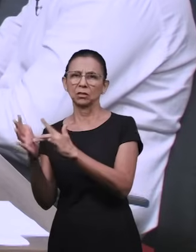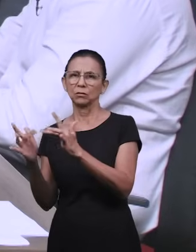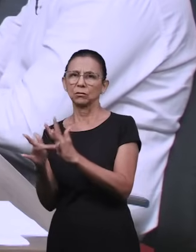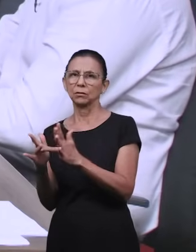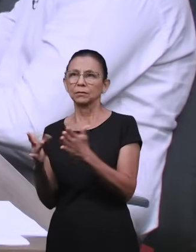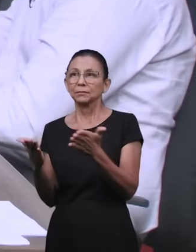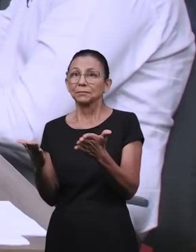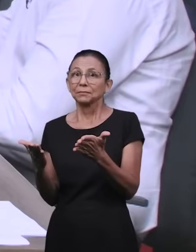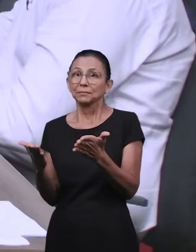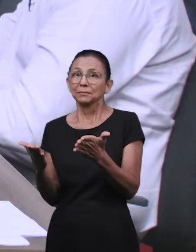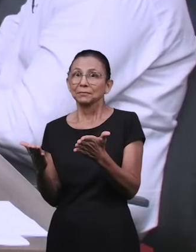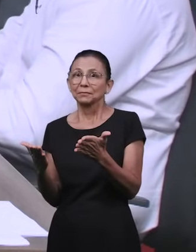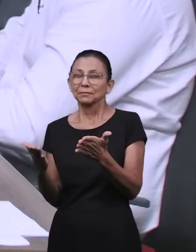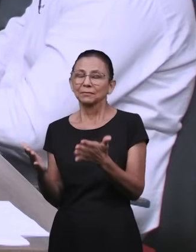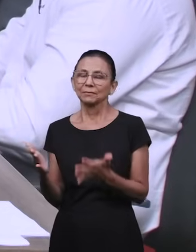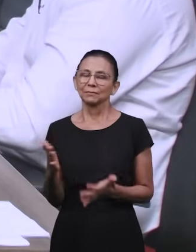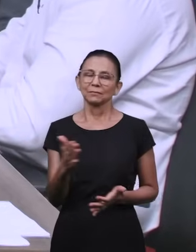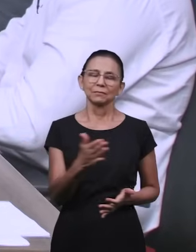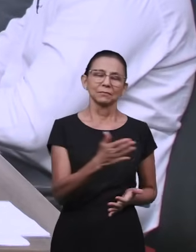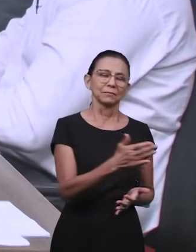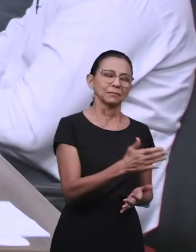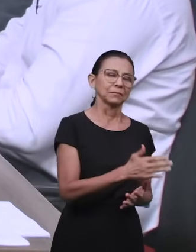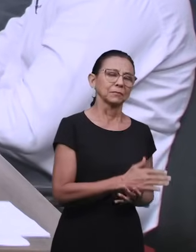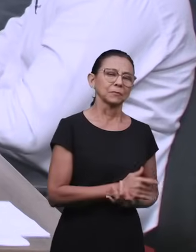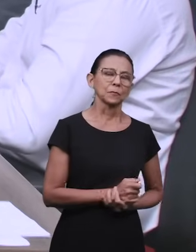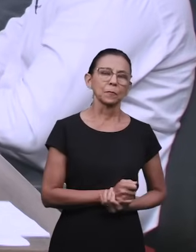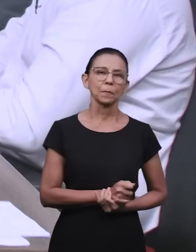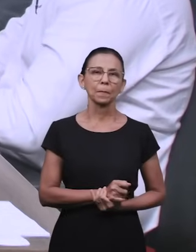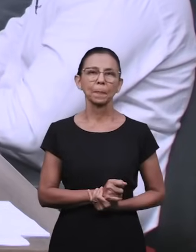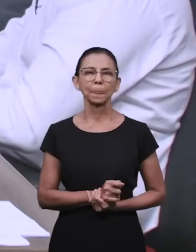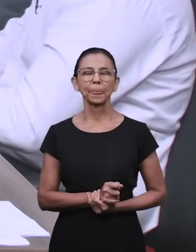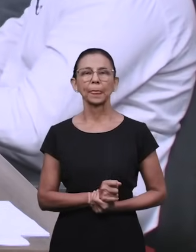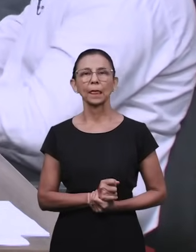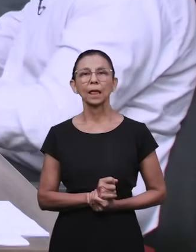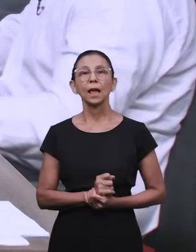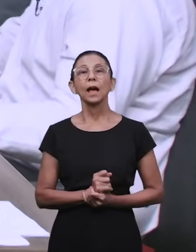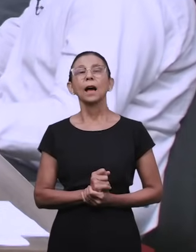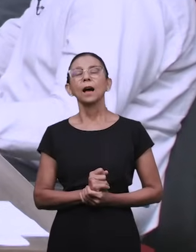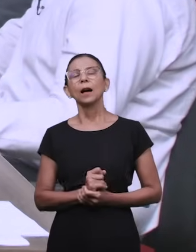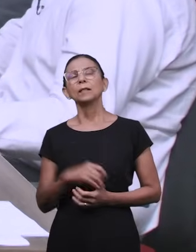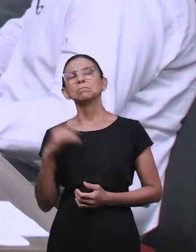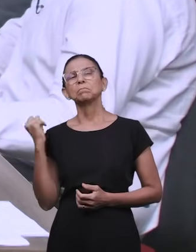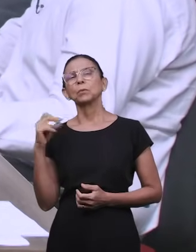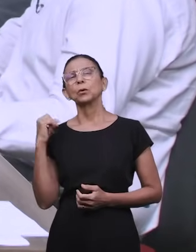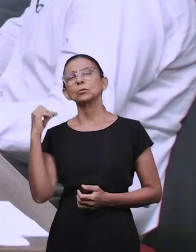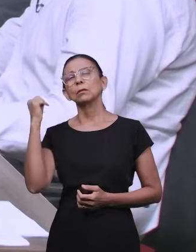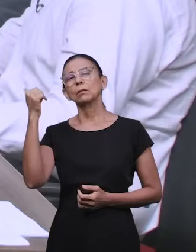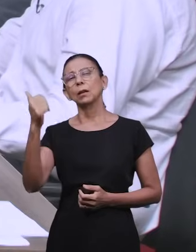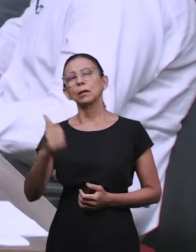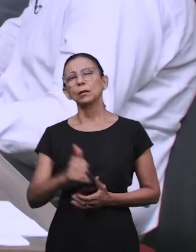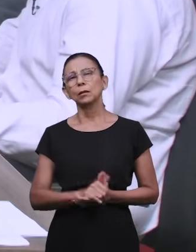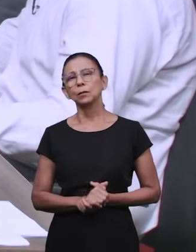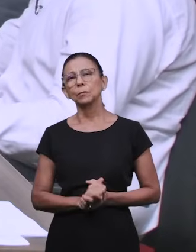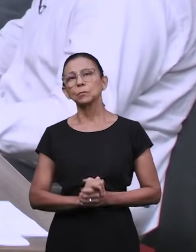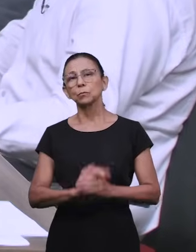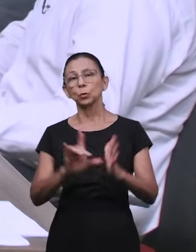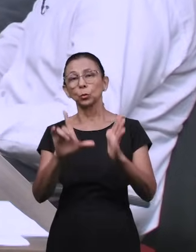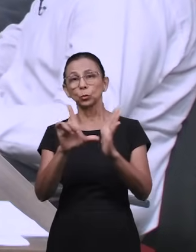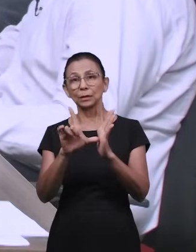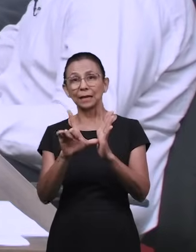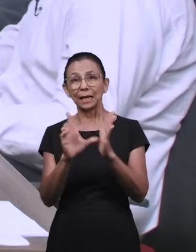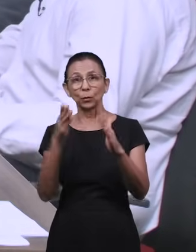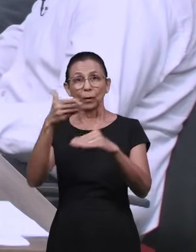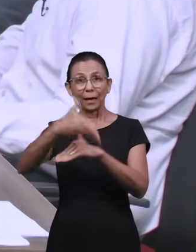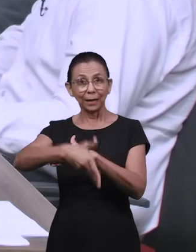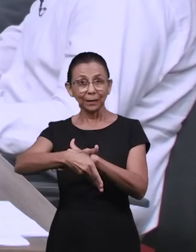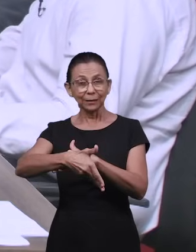Jesus. Quando chega nesse contexto aí que o Vinícius falou, quando chega em Lutero, isso aí já estava disseminado há mais de 1000